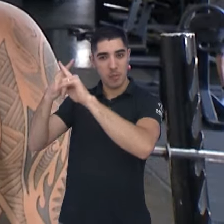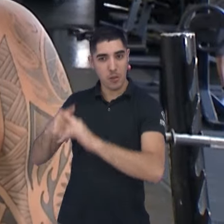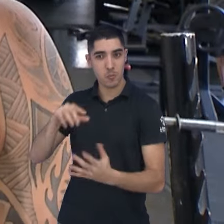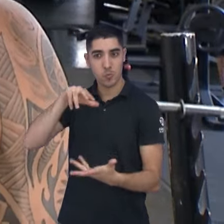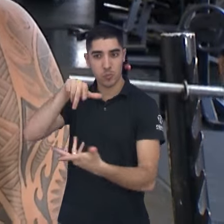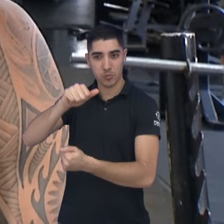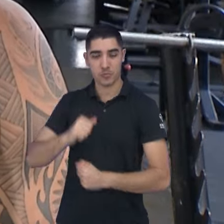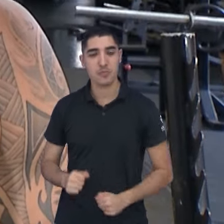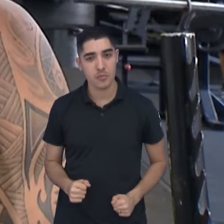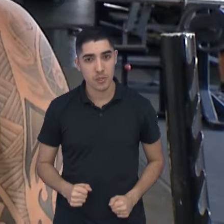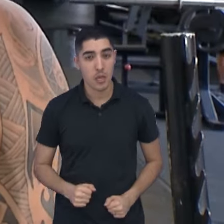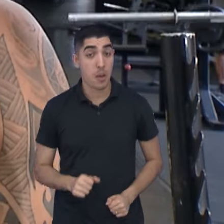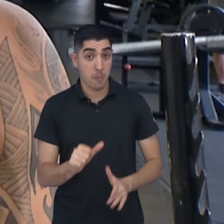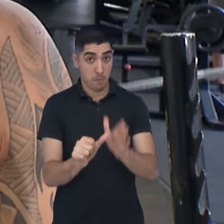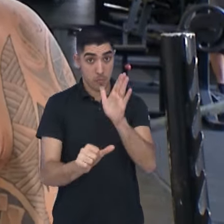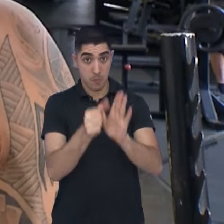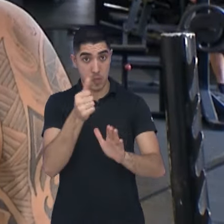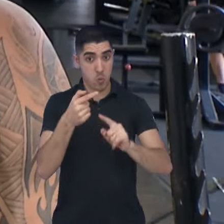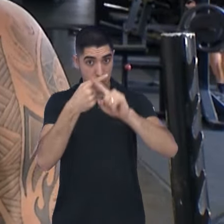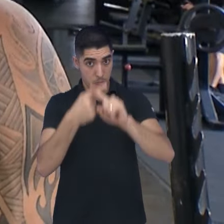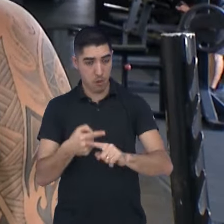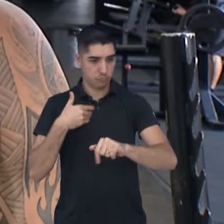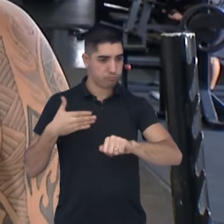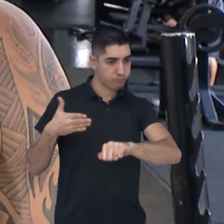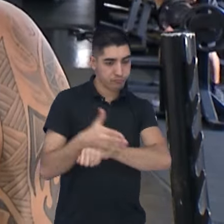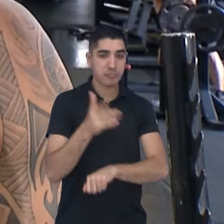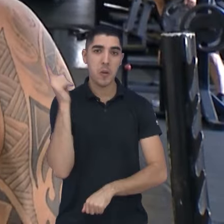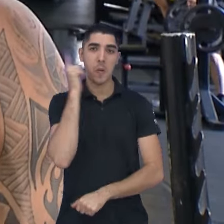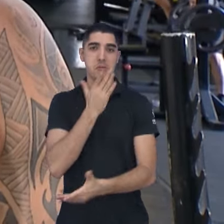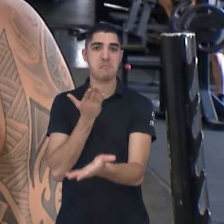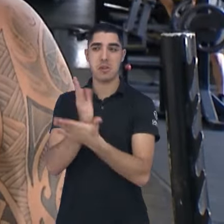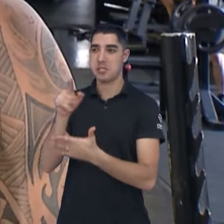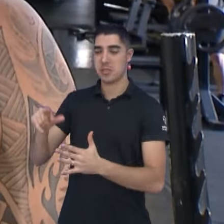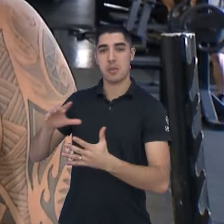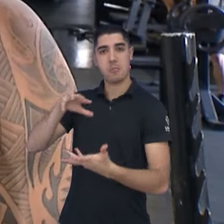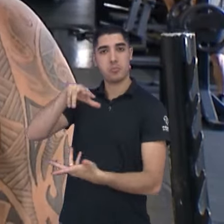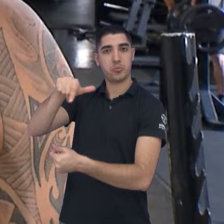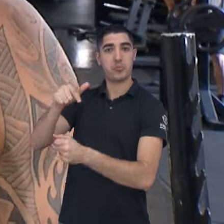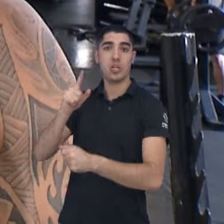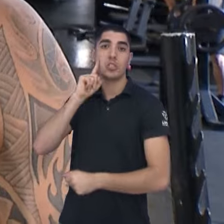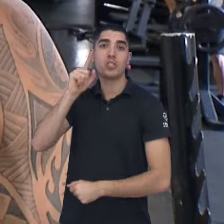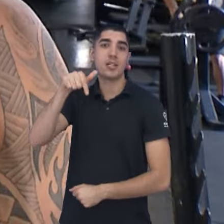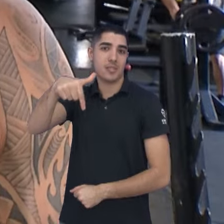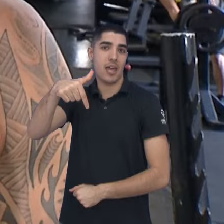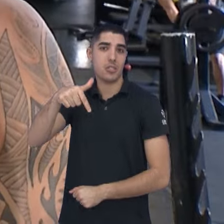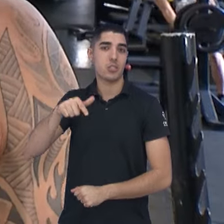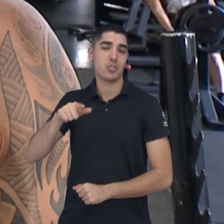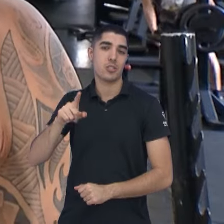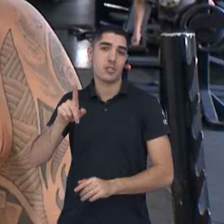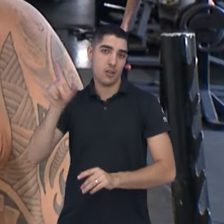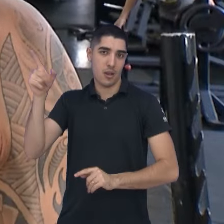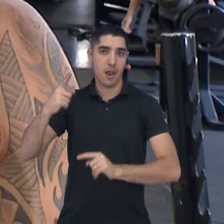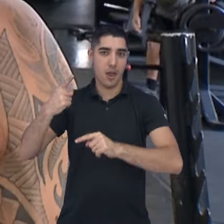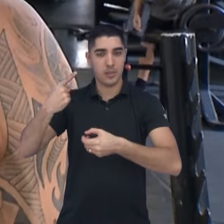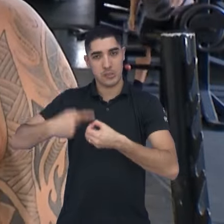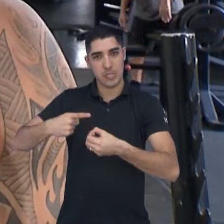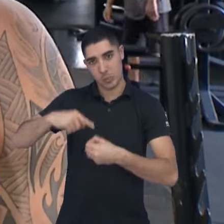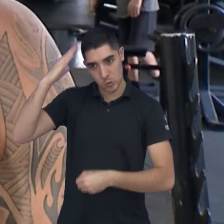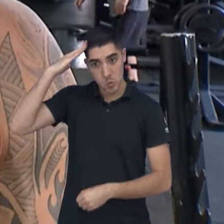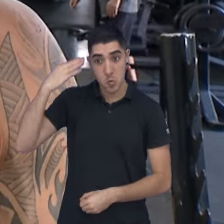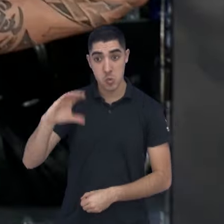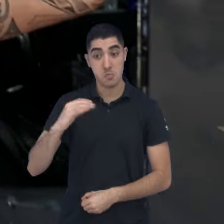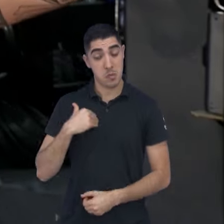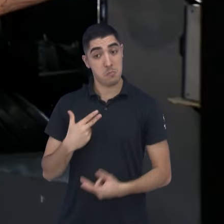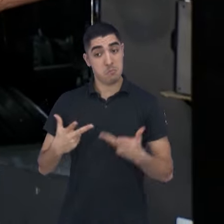que eu tive no campeonato de fisiculturismo, eu ganhei a vaga para o Mundial agora, que vai ser dia 7 em Curitiba. Então já vi que tem um potencial legal e dá para